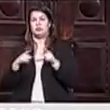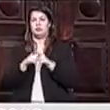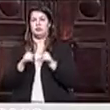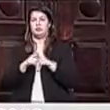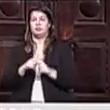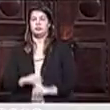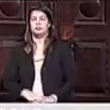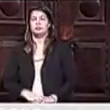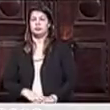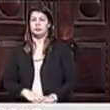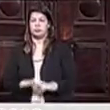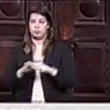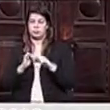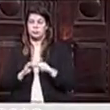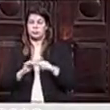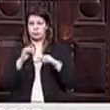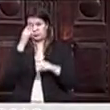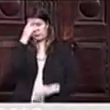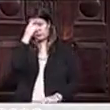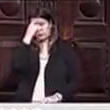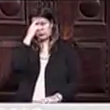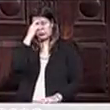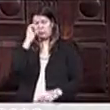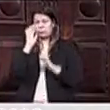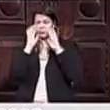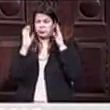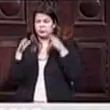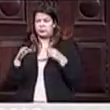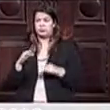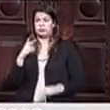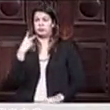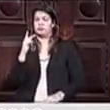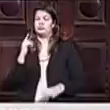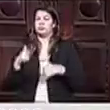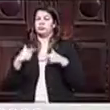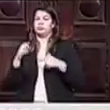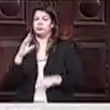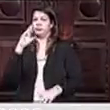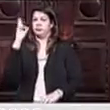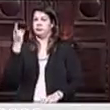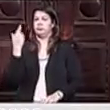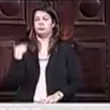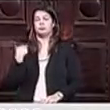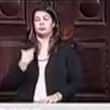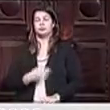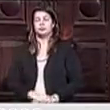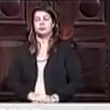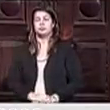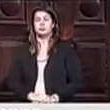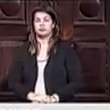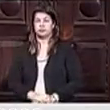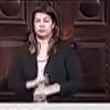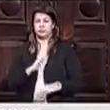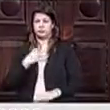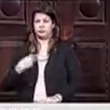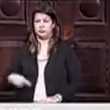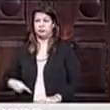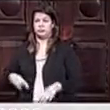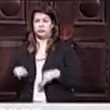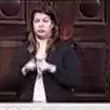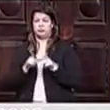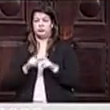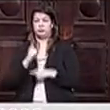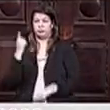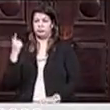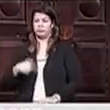uníssona, sempre com a sua missão e a sua responsabilidade, que é defender o interesse do Brasil. Senhor presidente, eu gostaria também de